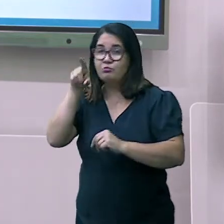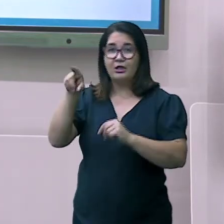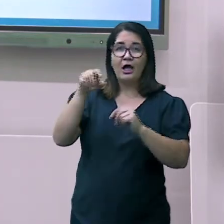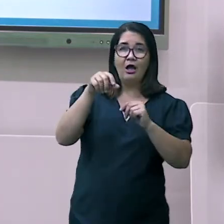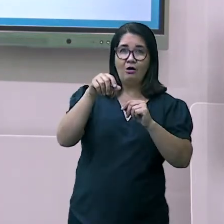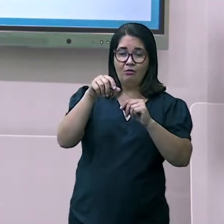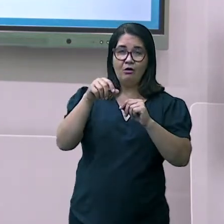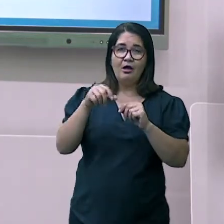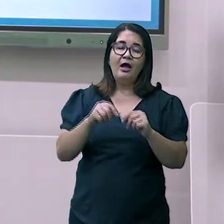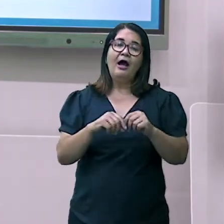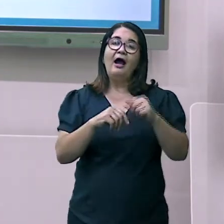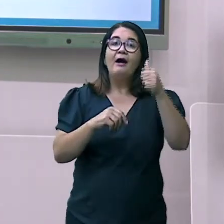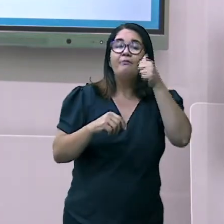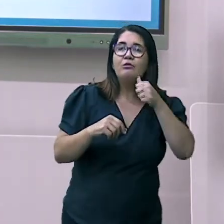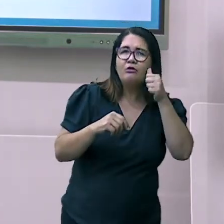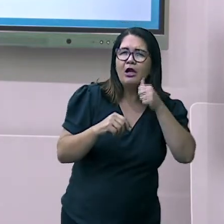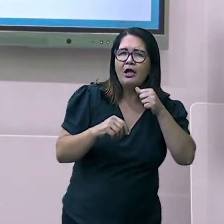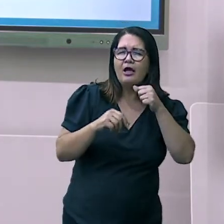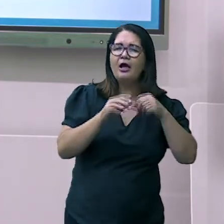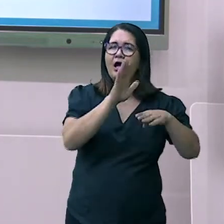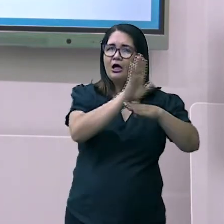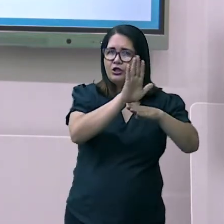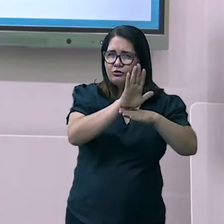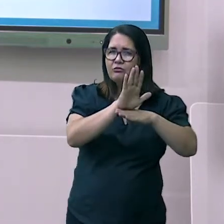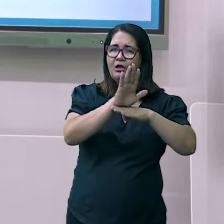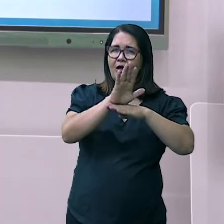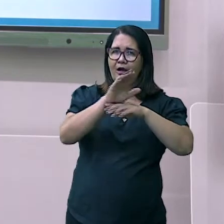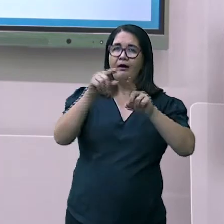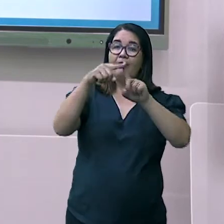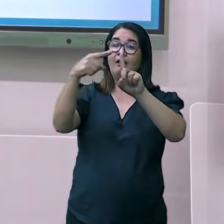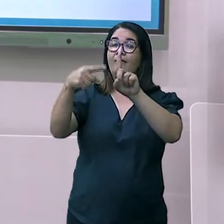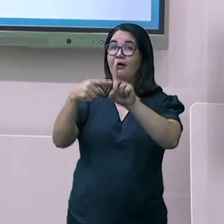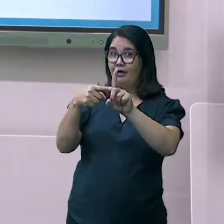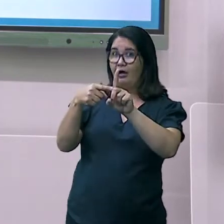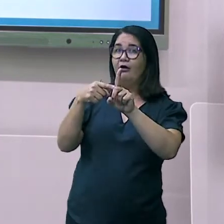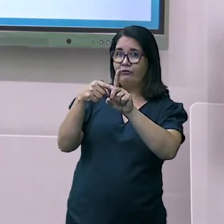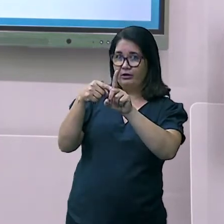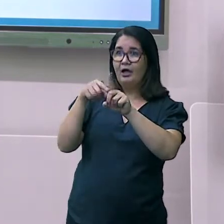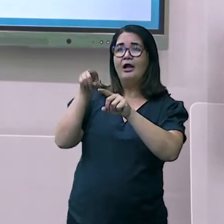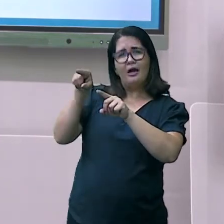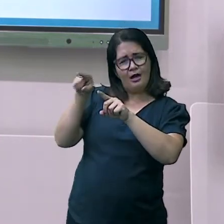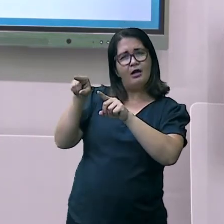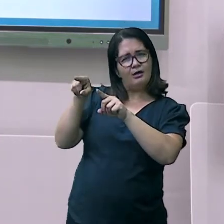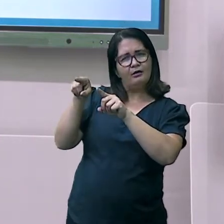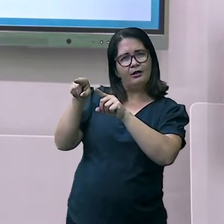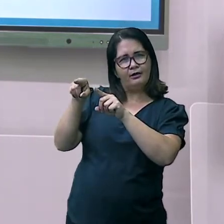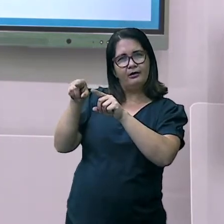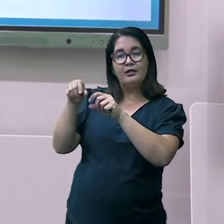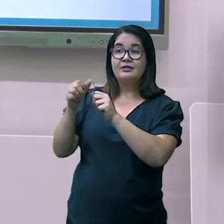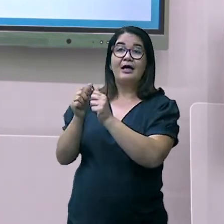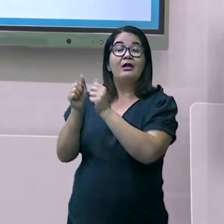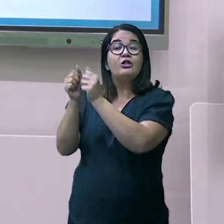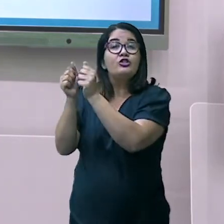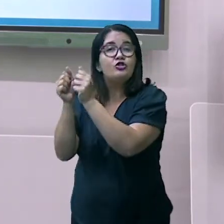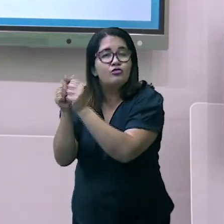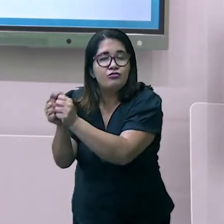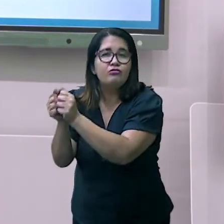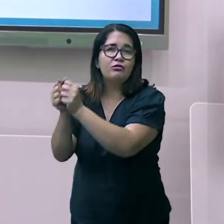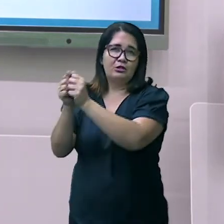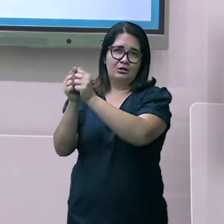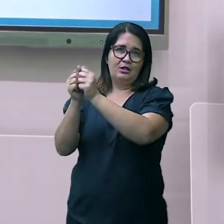caso, o obstetra é quem executa o parto. Mas hoje também temos as doulas, palavra